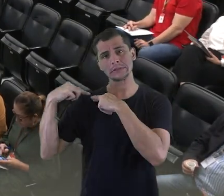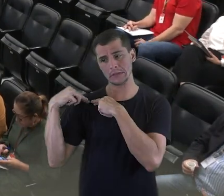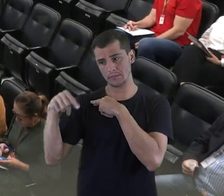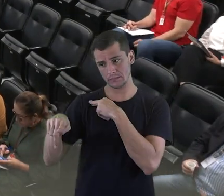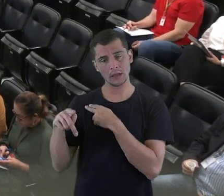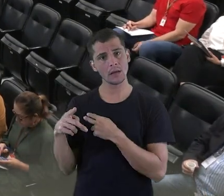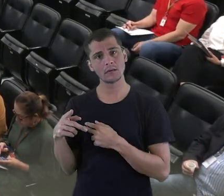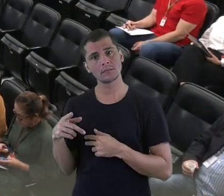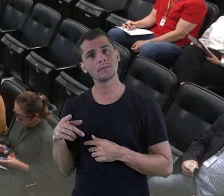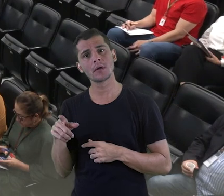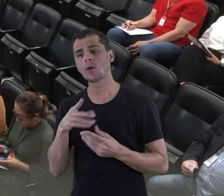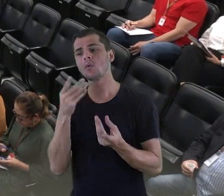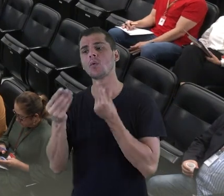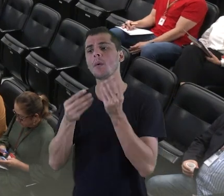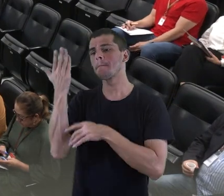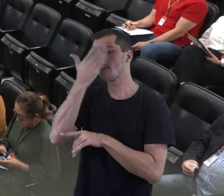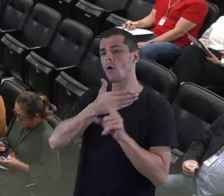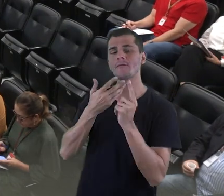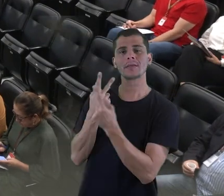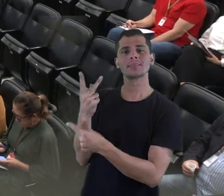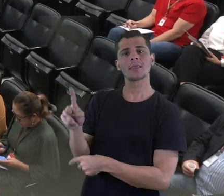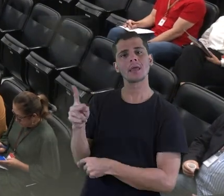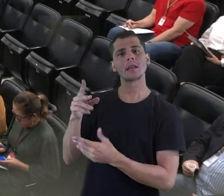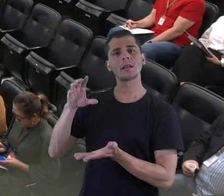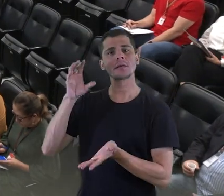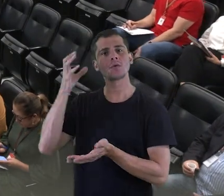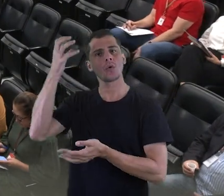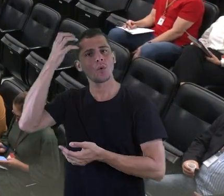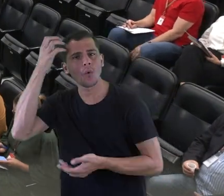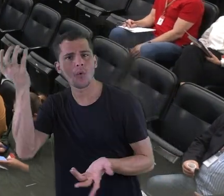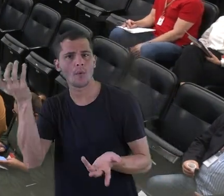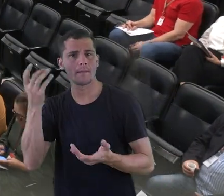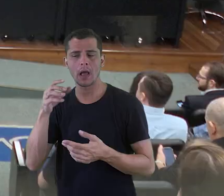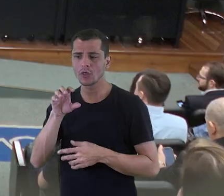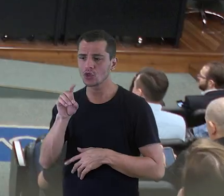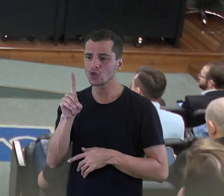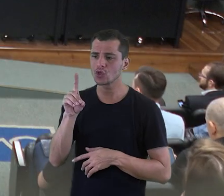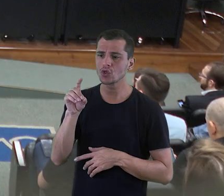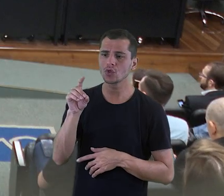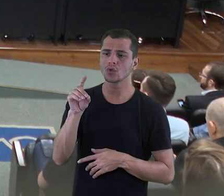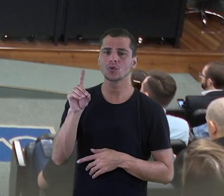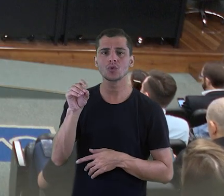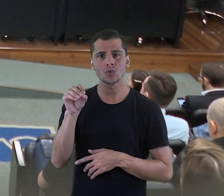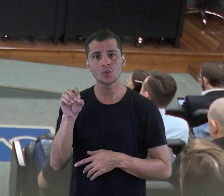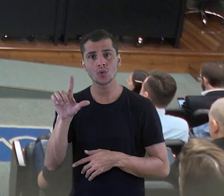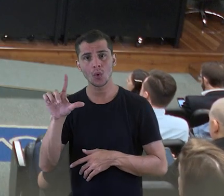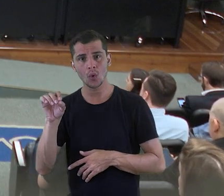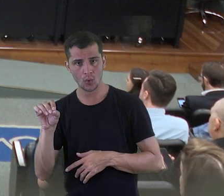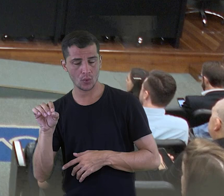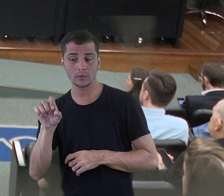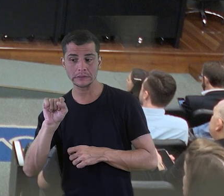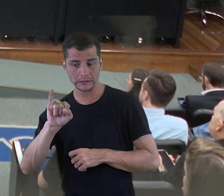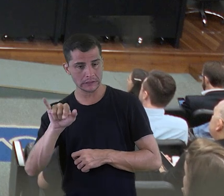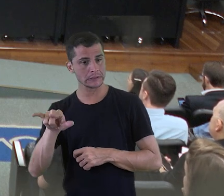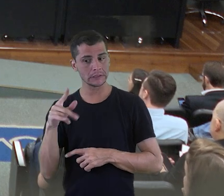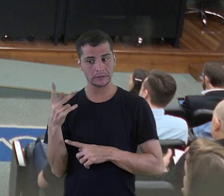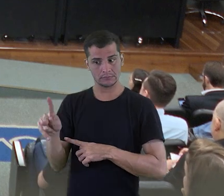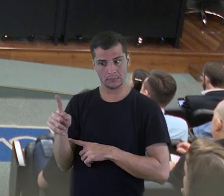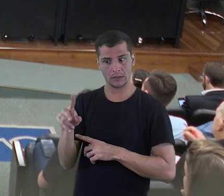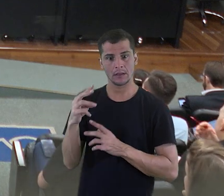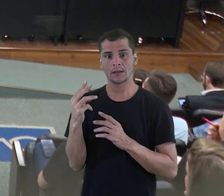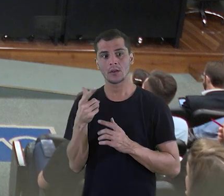descumprimento da LGPD responde não fala aqui sobre dolo ou culpa